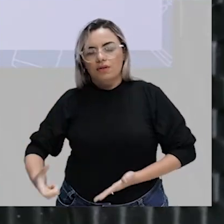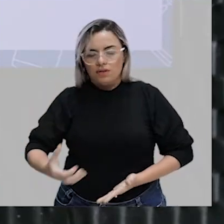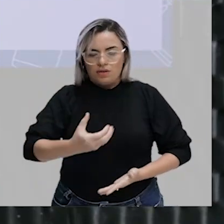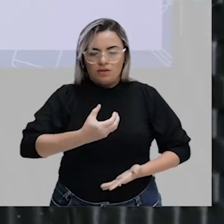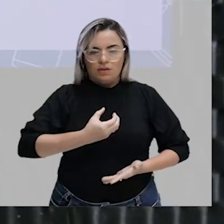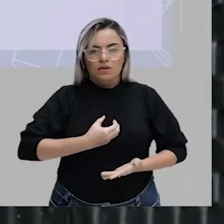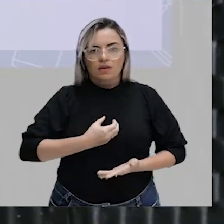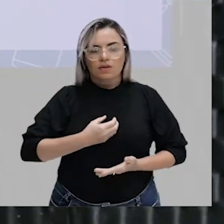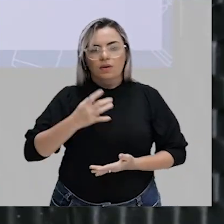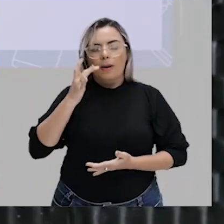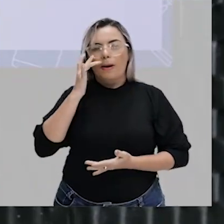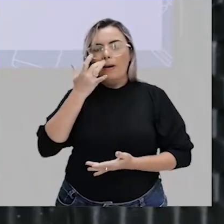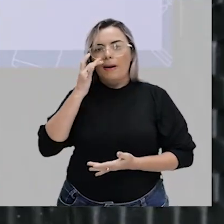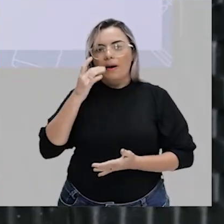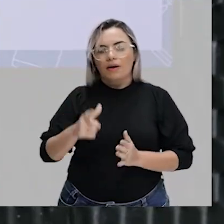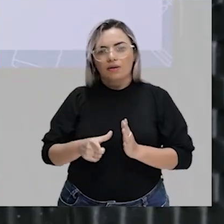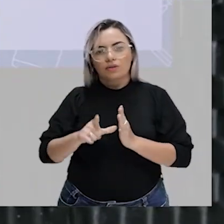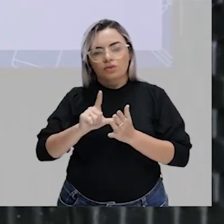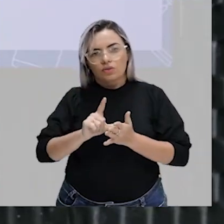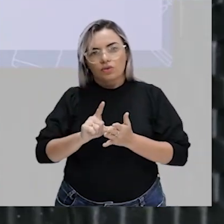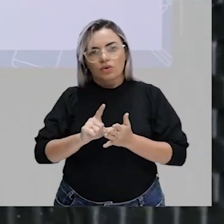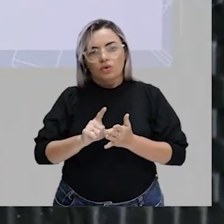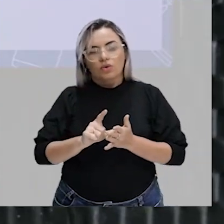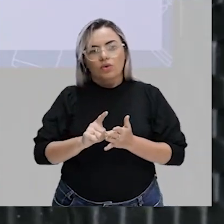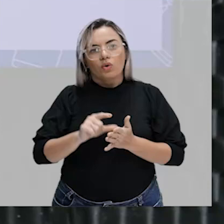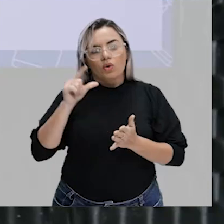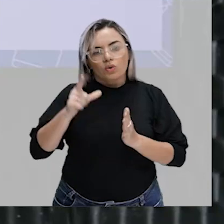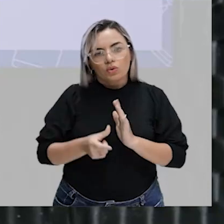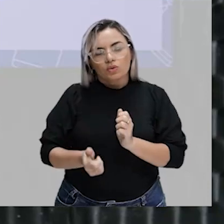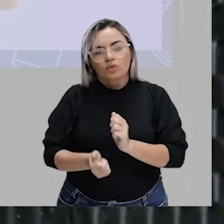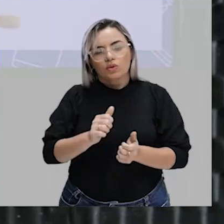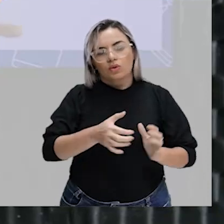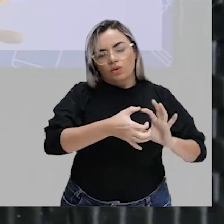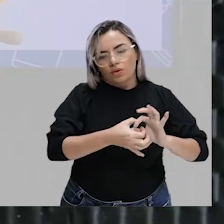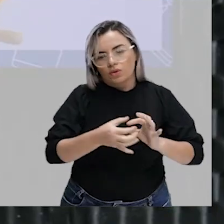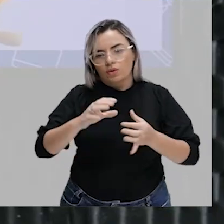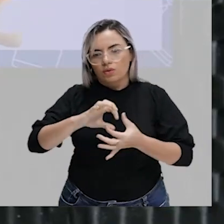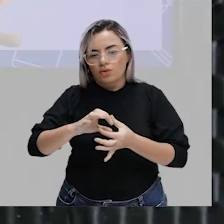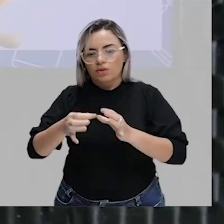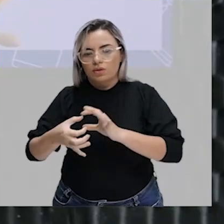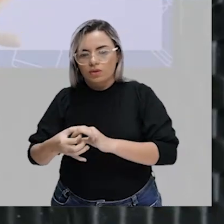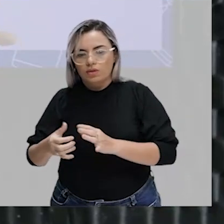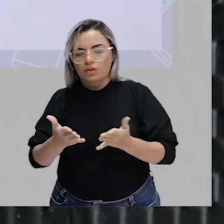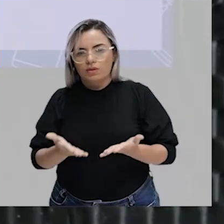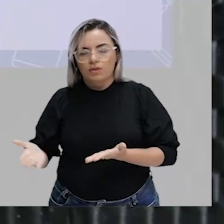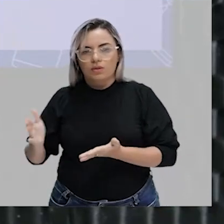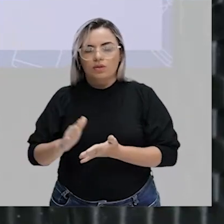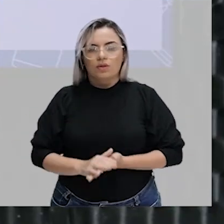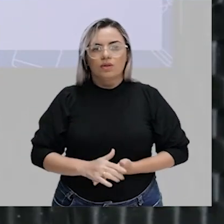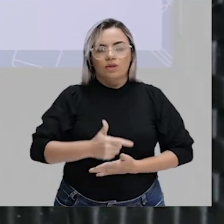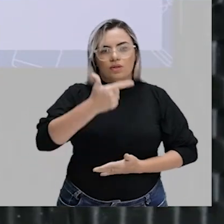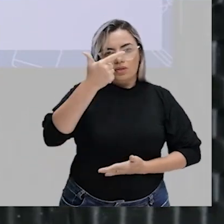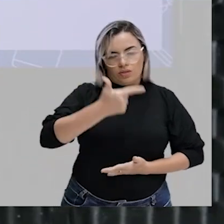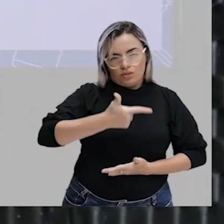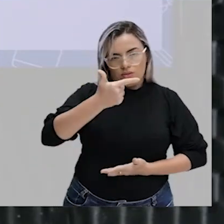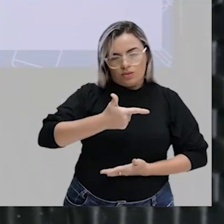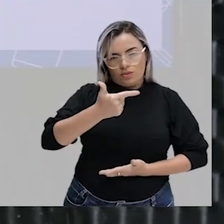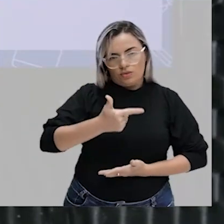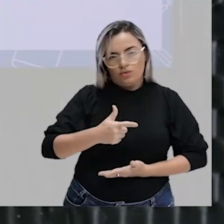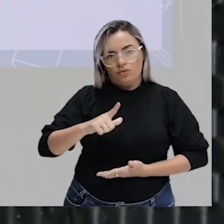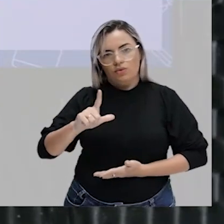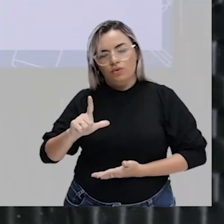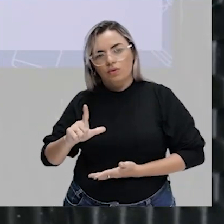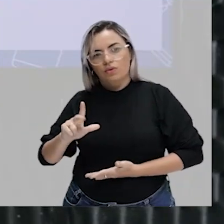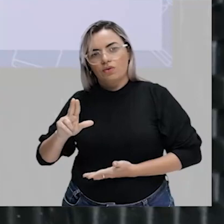nos últimos Jogos Olímpicos. Ela ela ficou em segundo lugar no solo, com